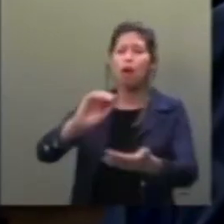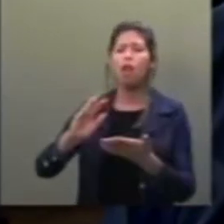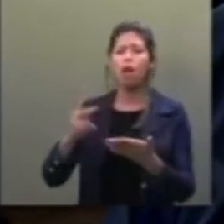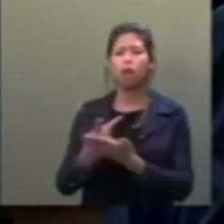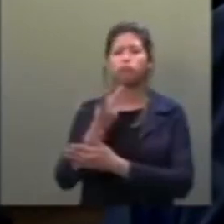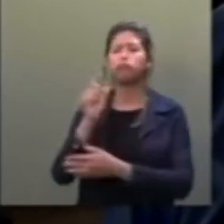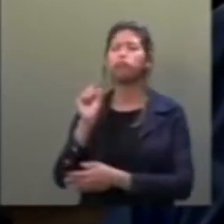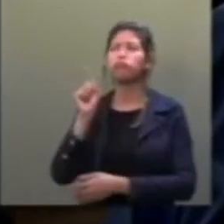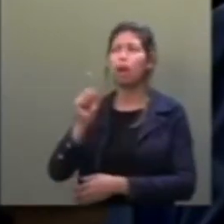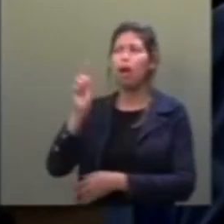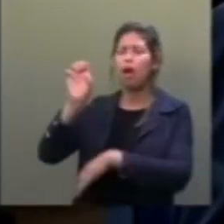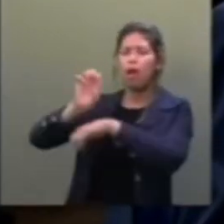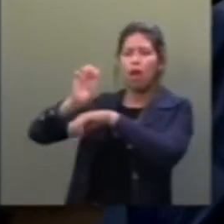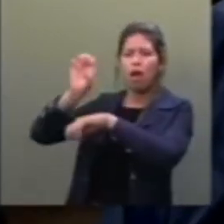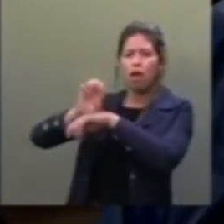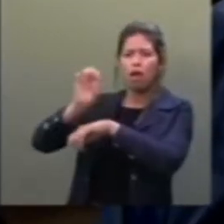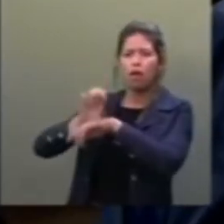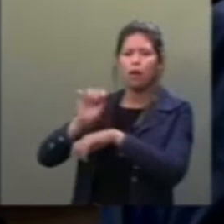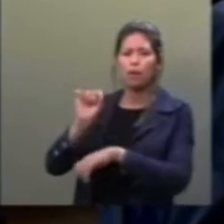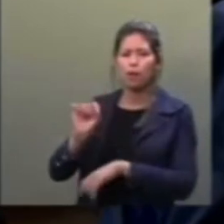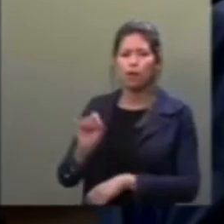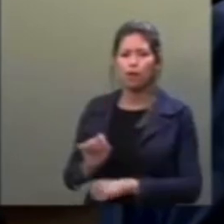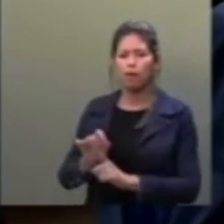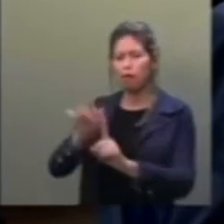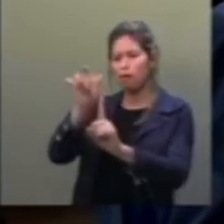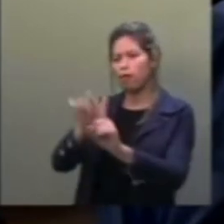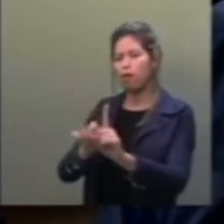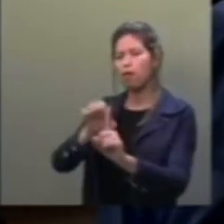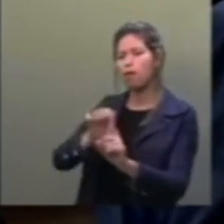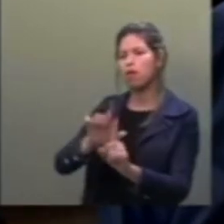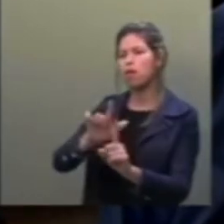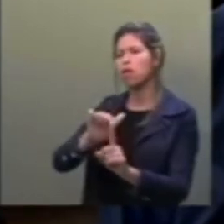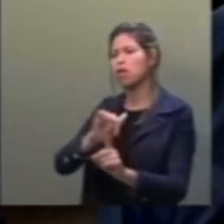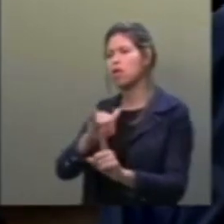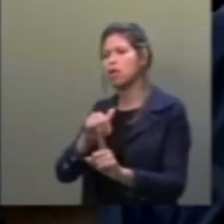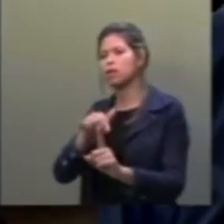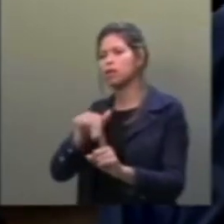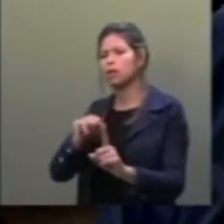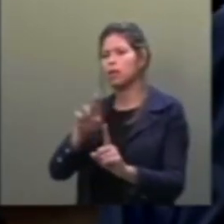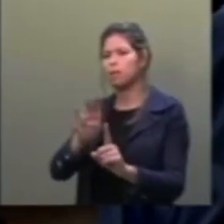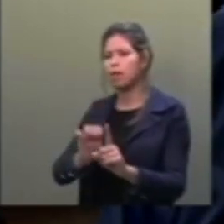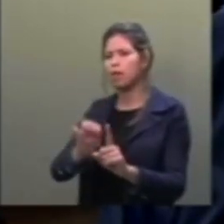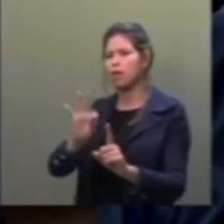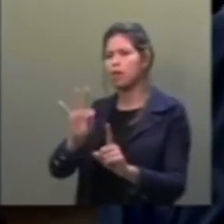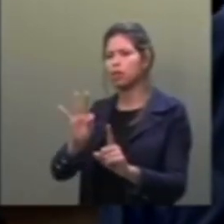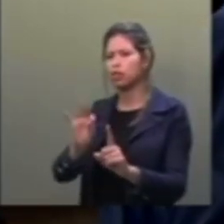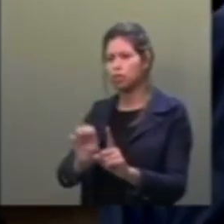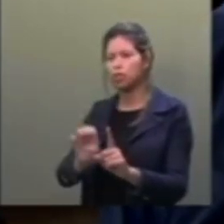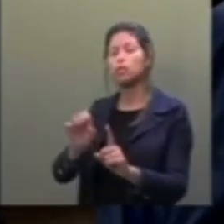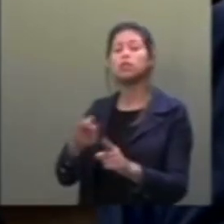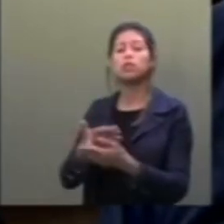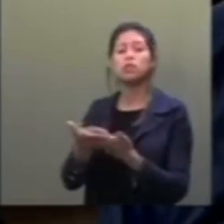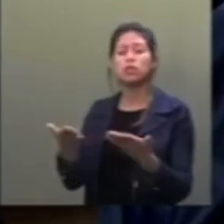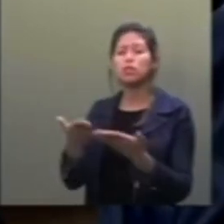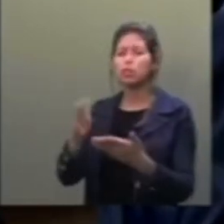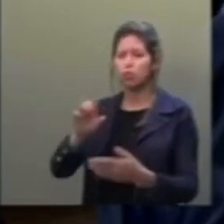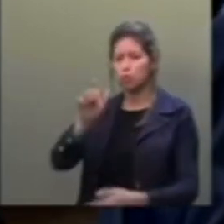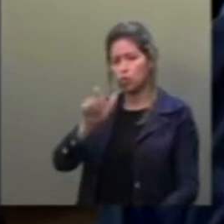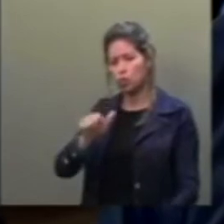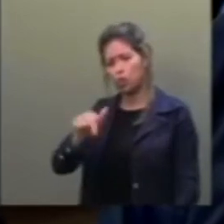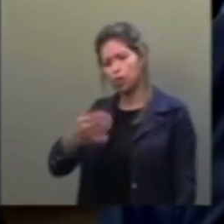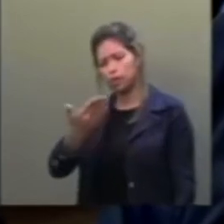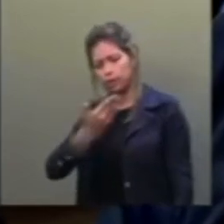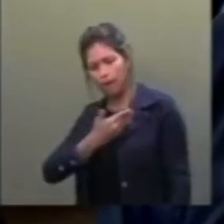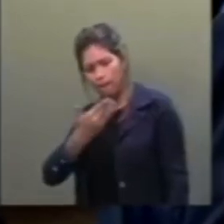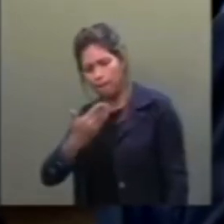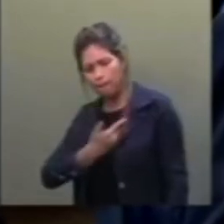e a história Elizabeth Souza Leite Nossa amiga irmã mãe